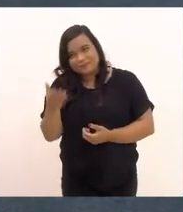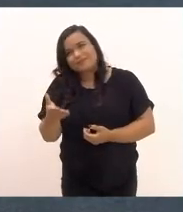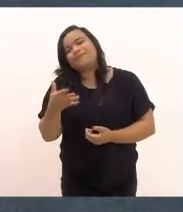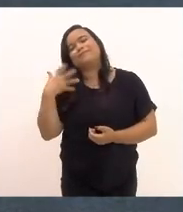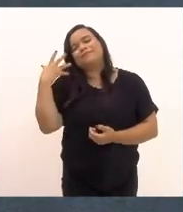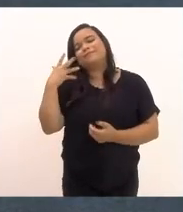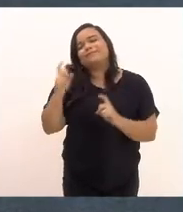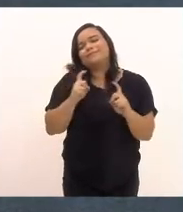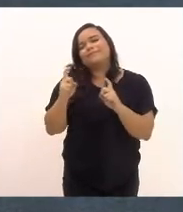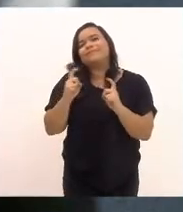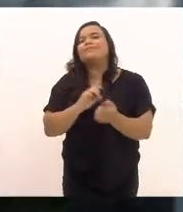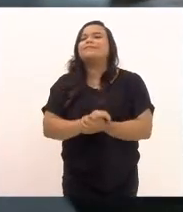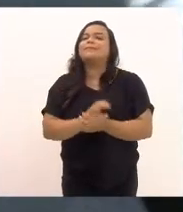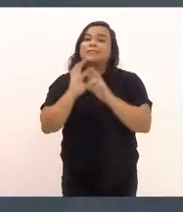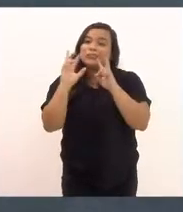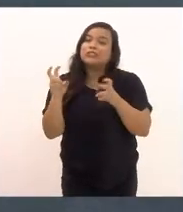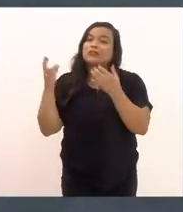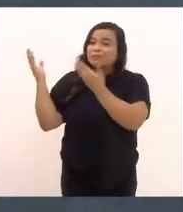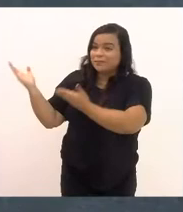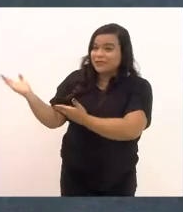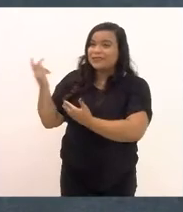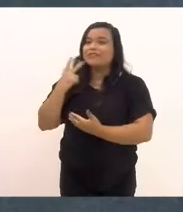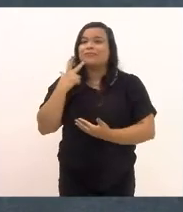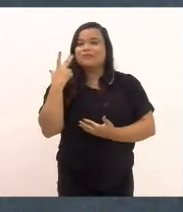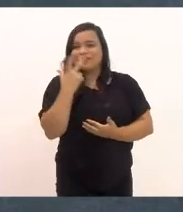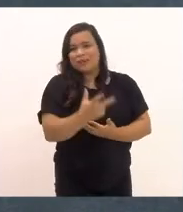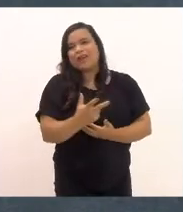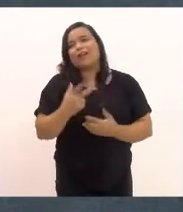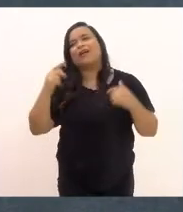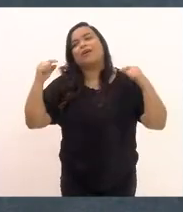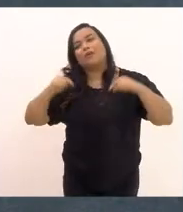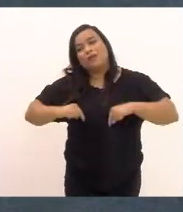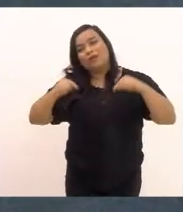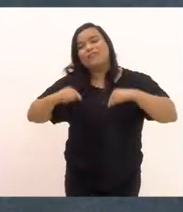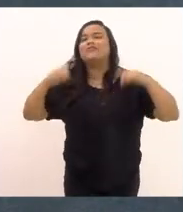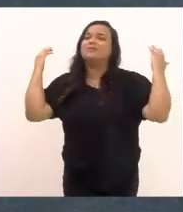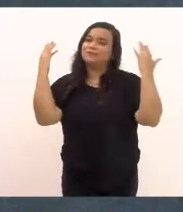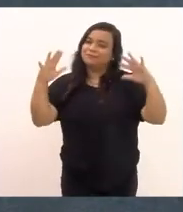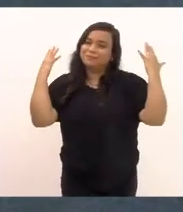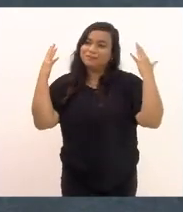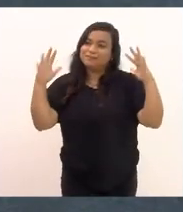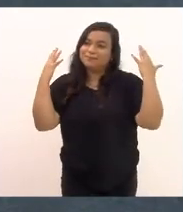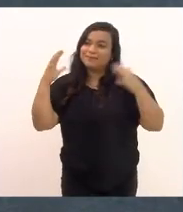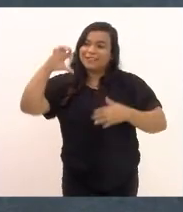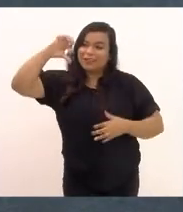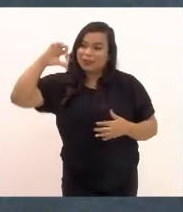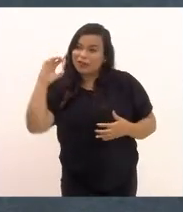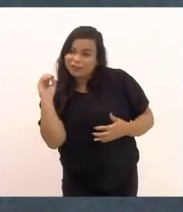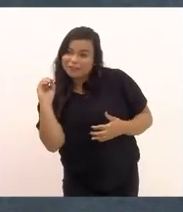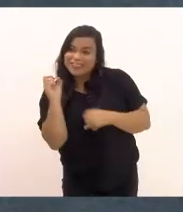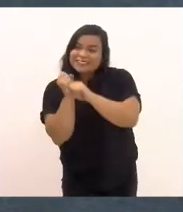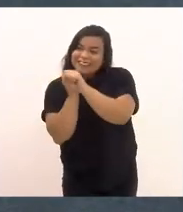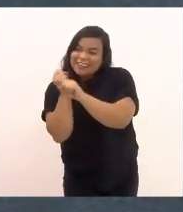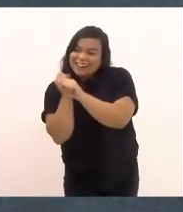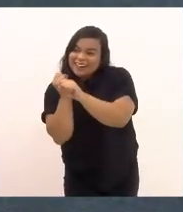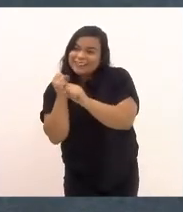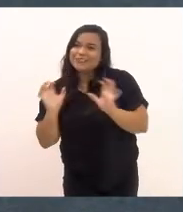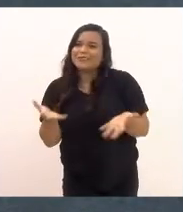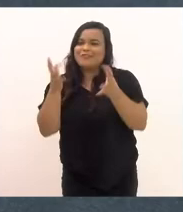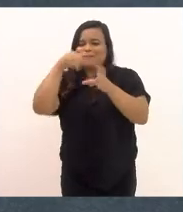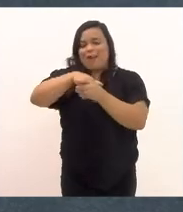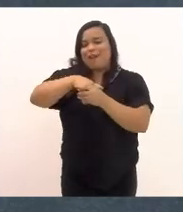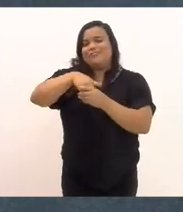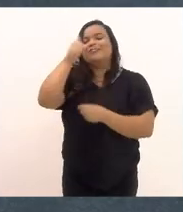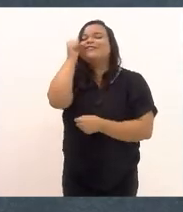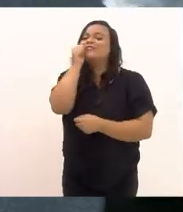é justamente sobre esse tema que acabamos de falar, que hoje comemora 90 anos do voto feminino no